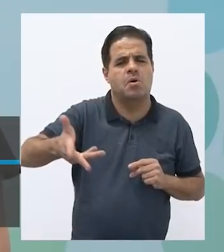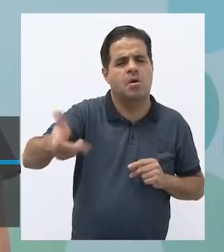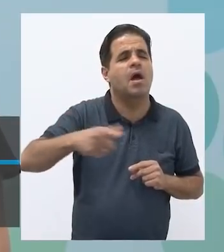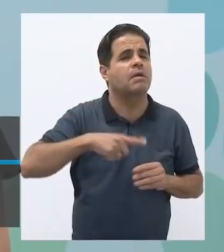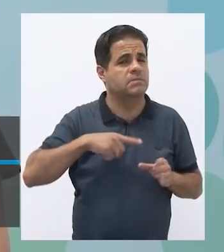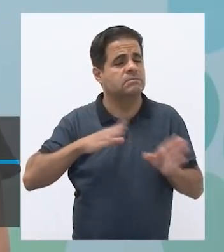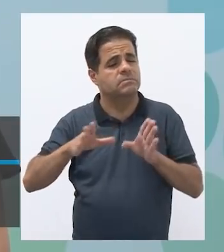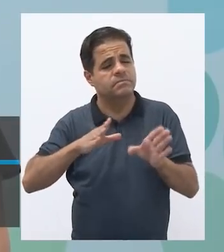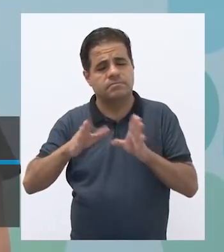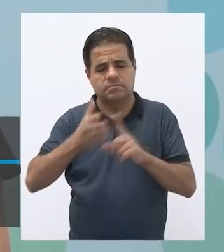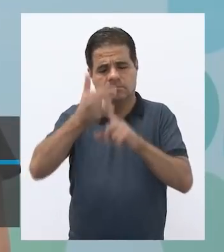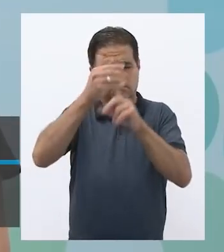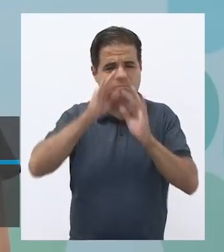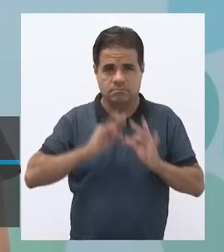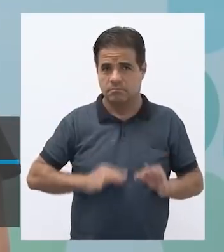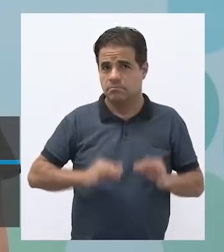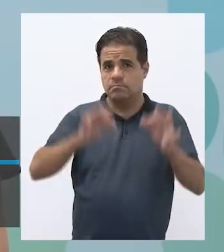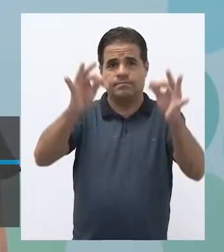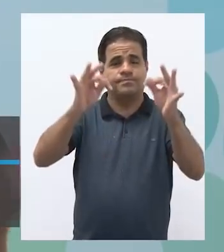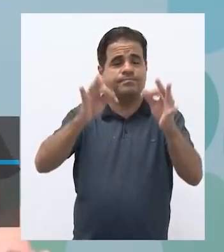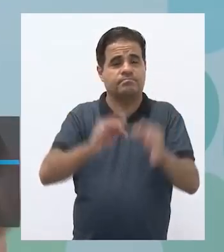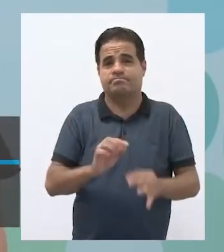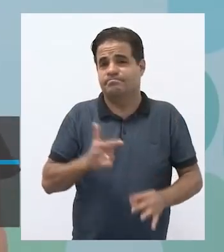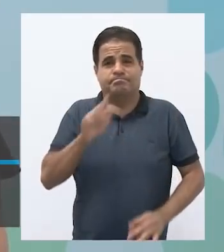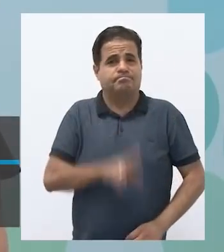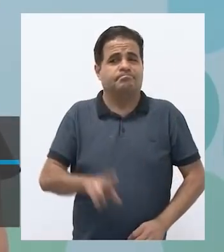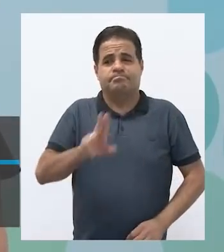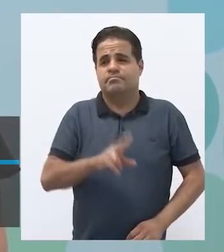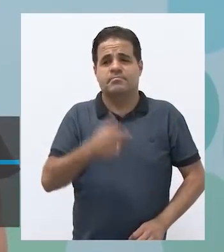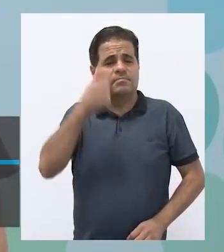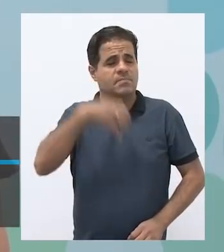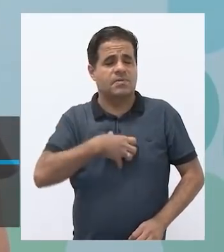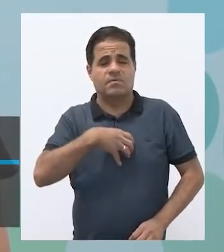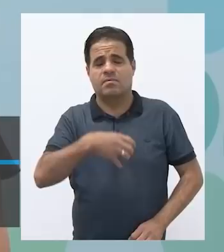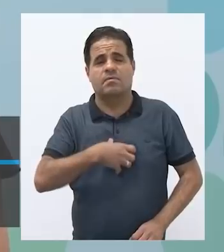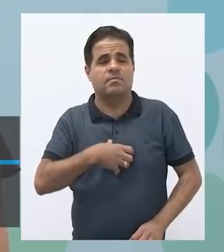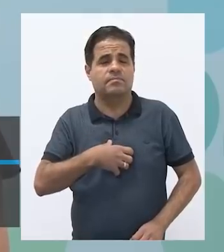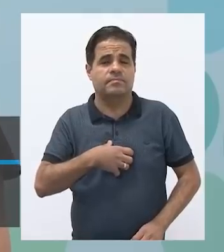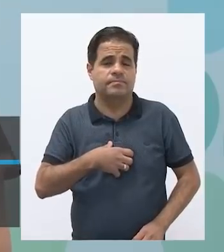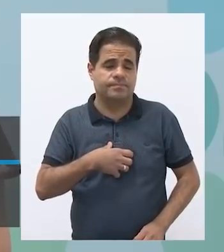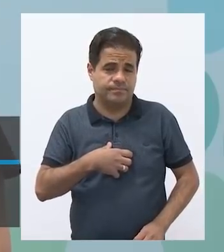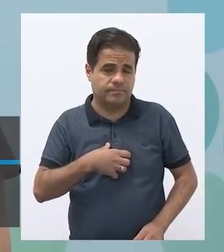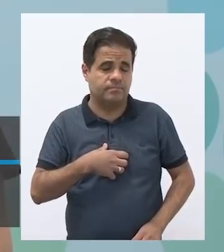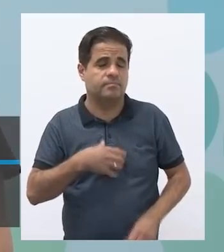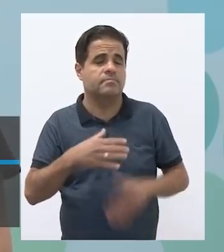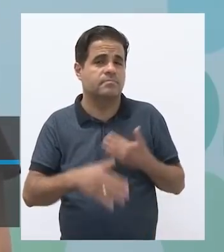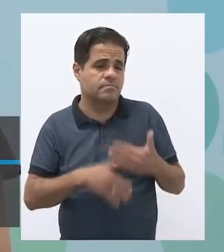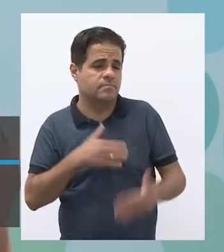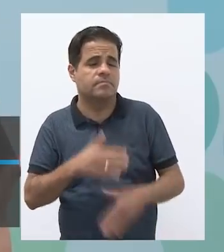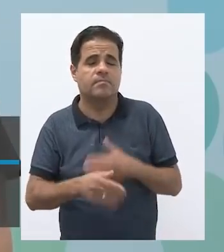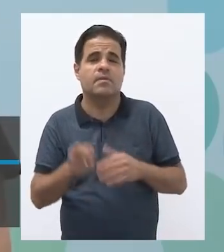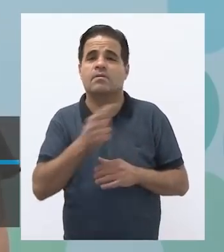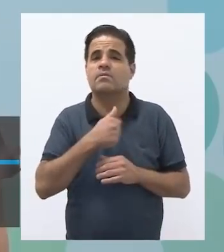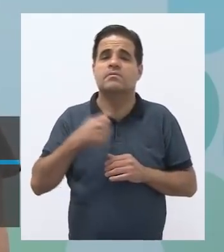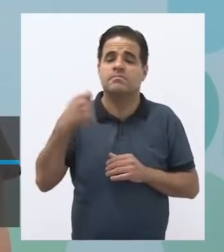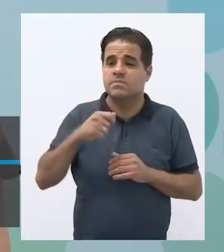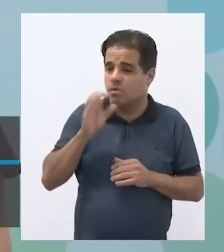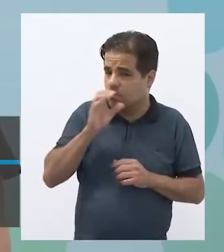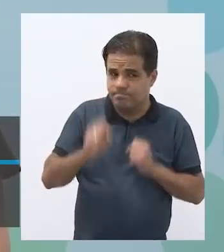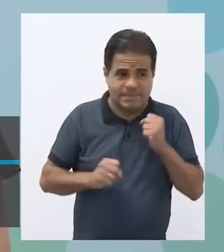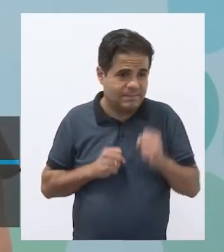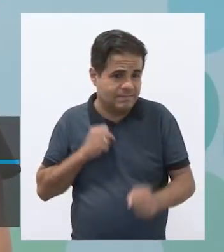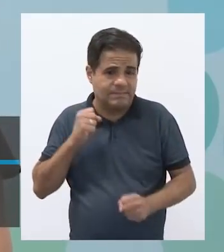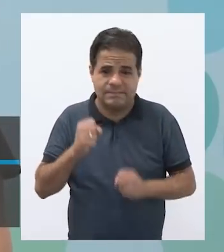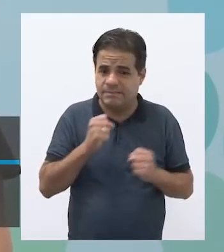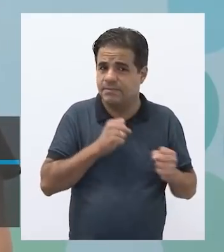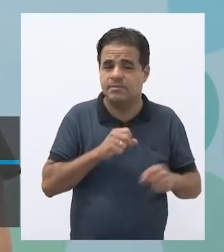acesso à tecnologia, mas não necessariamente a gente utilizava da melhor forma. E aí a gente teve que correr contra o